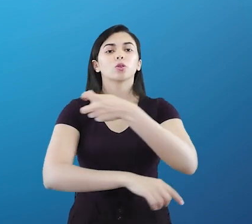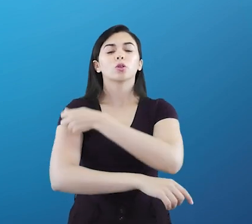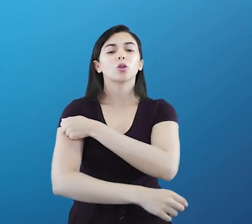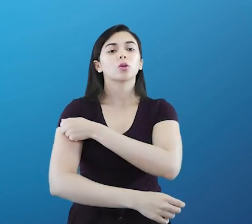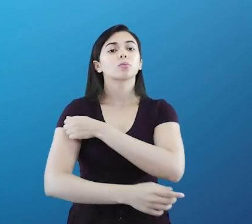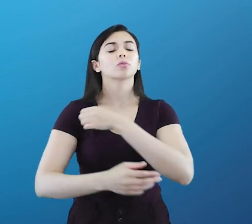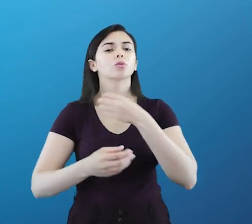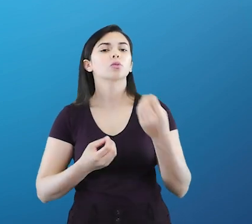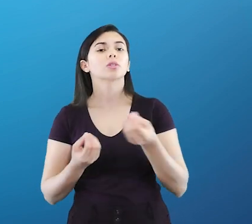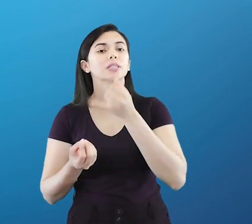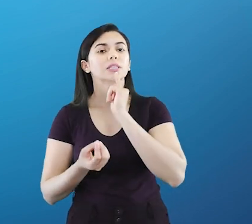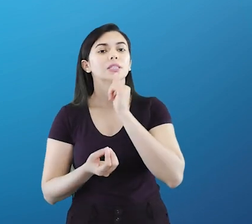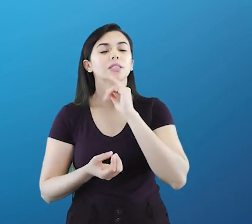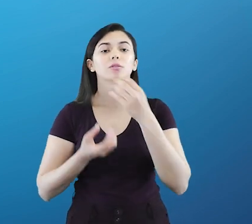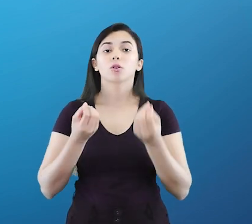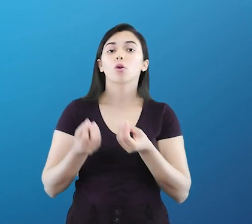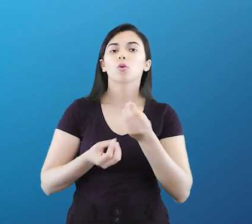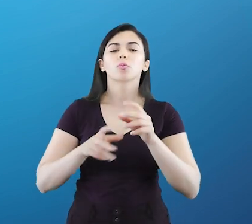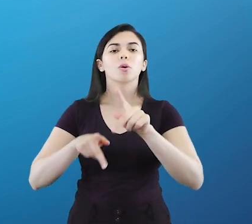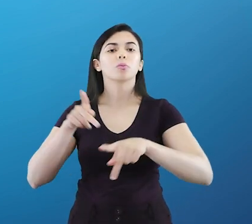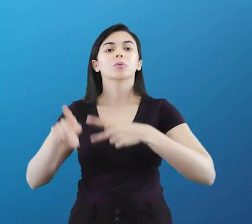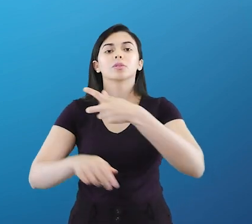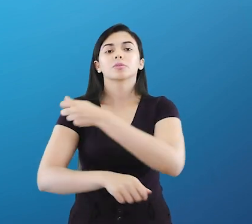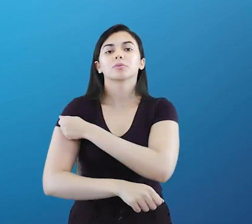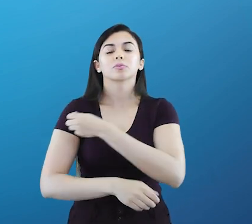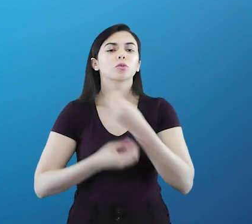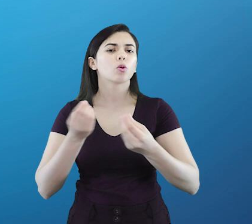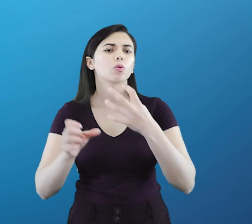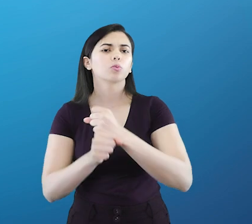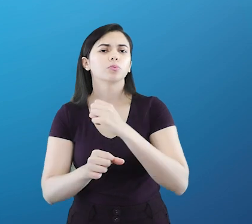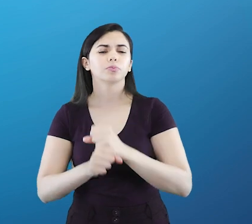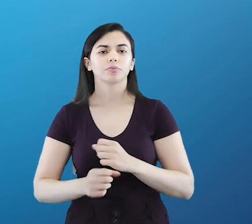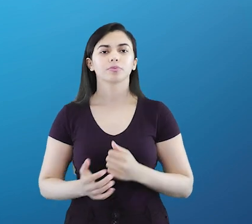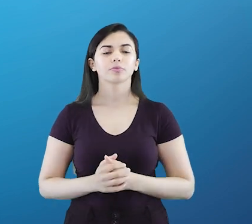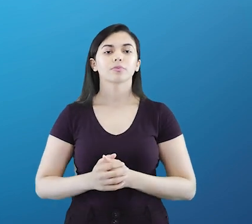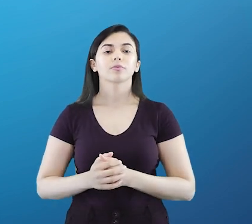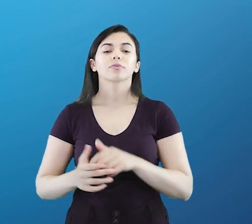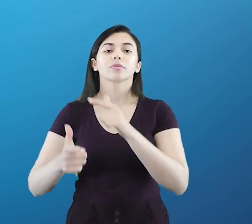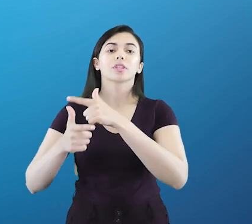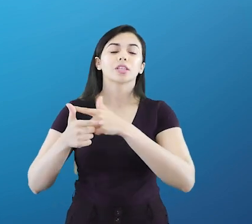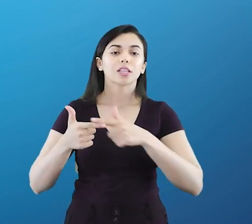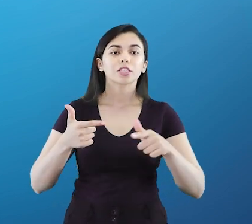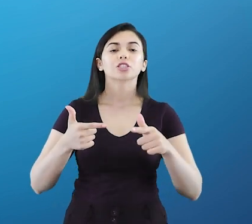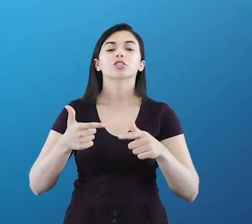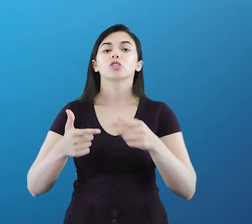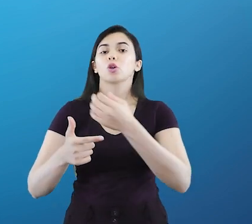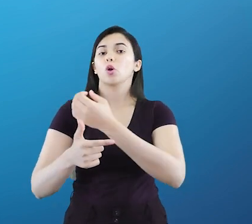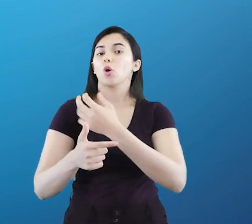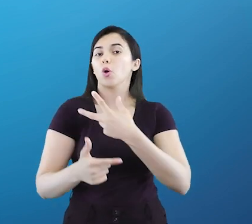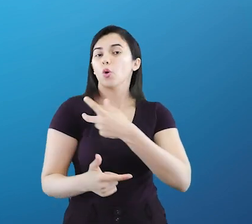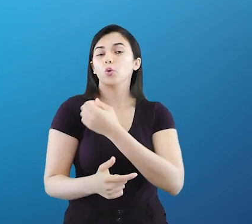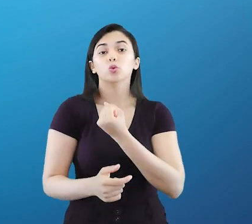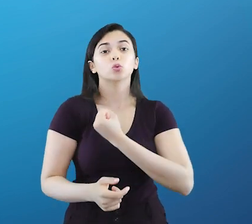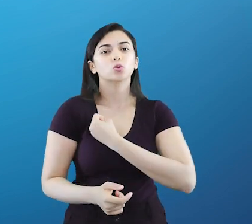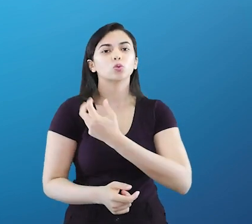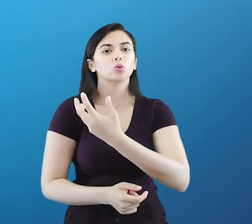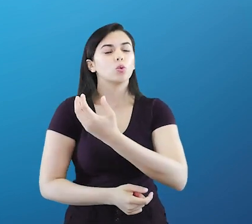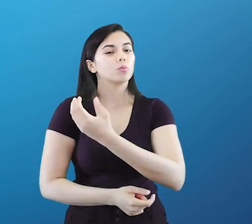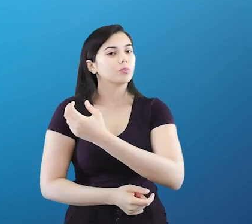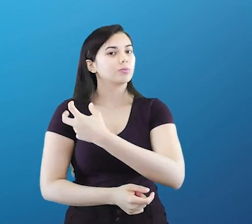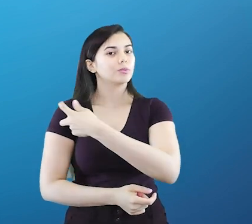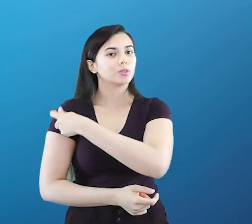a proporção da população-alvo vacinada. Como que é feito esse cálculo? Se divide o número de doses pelo número